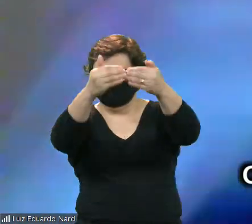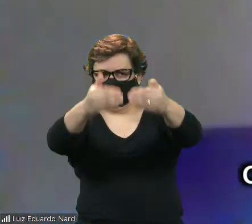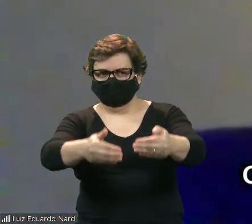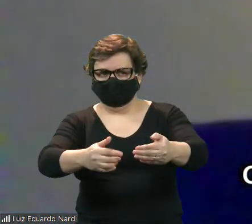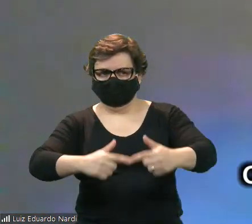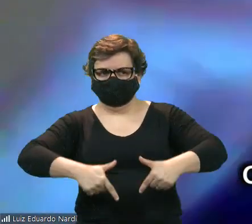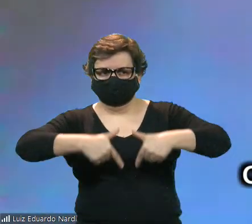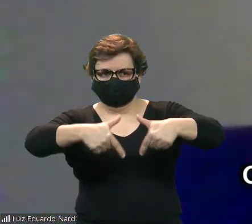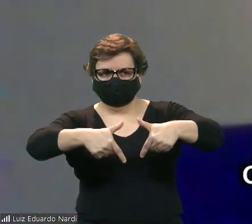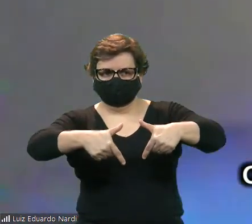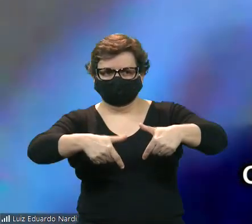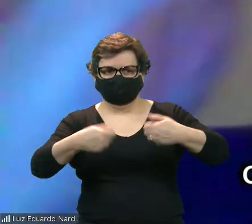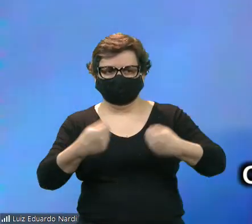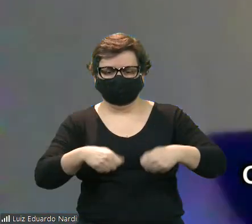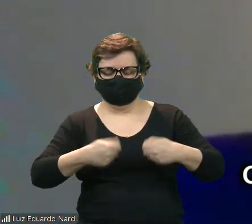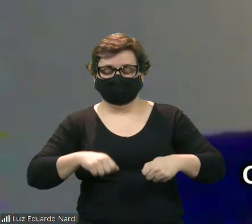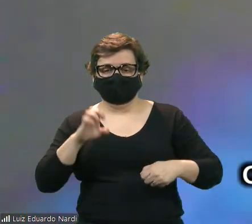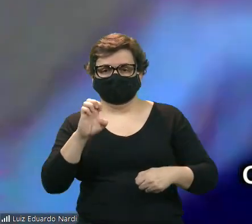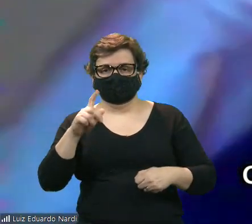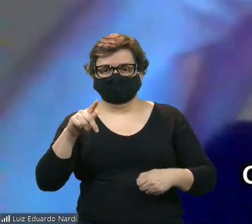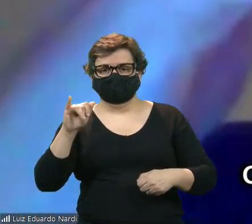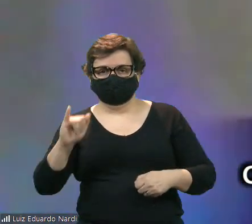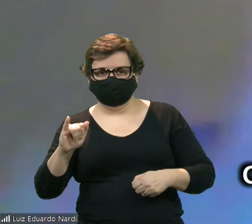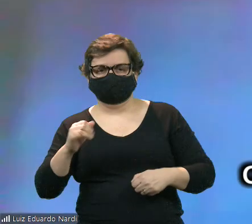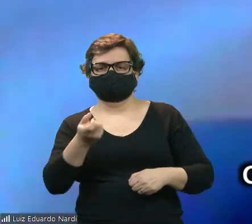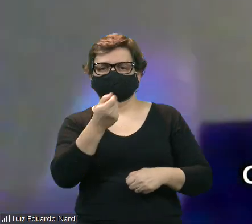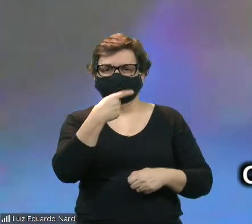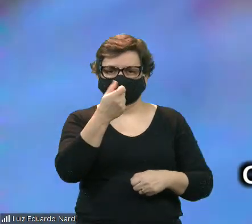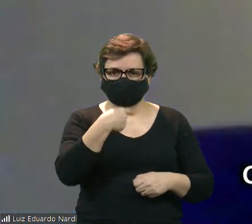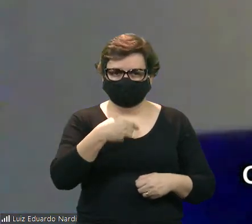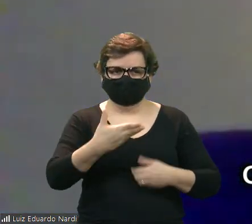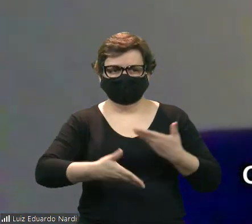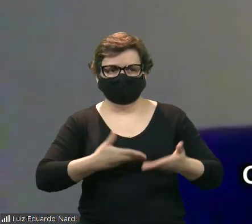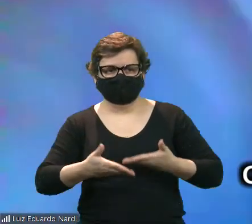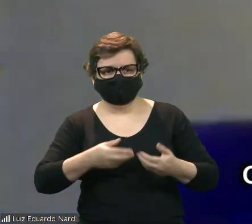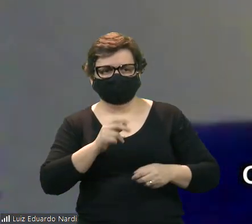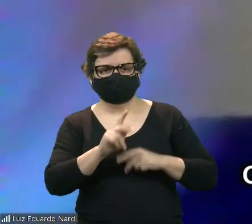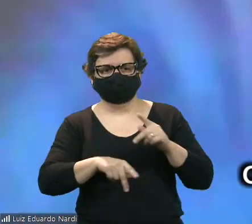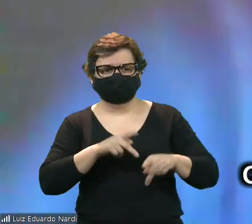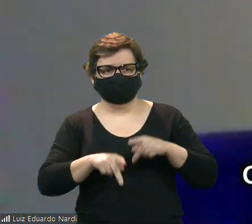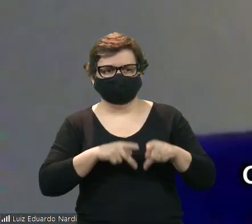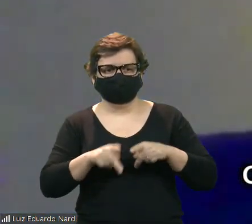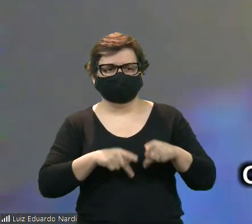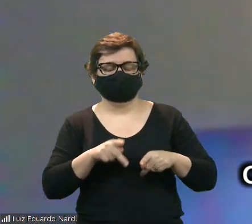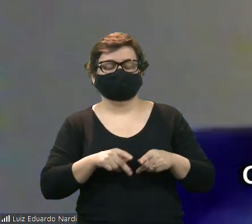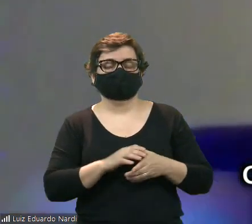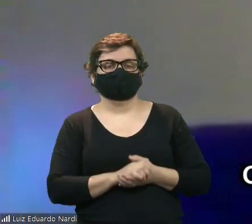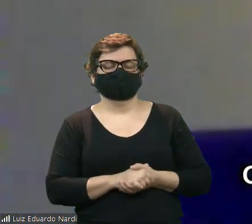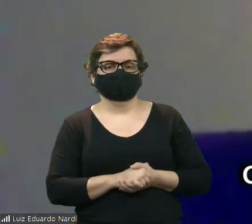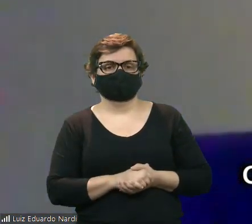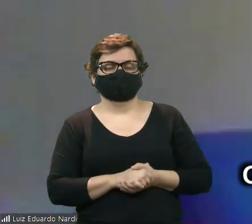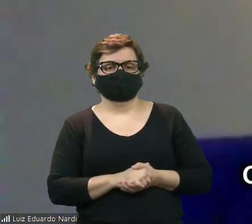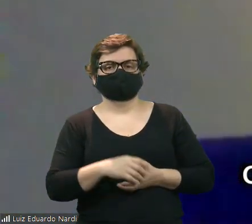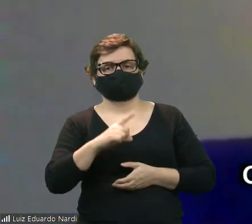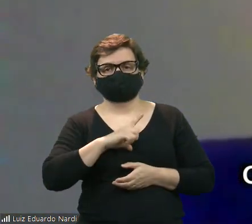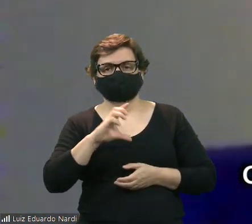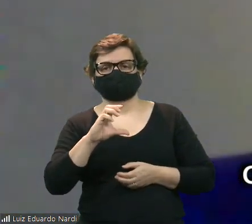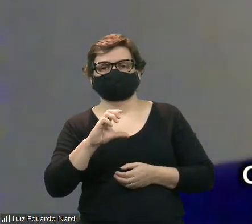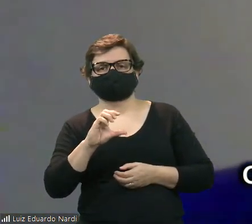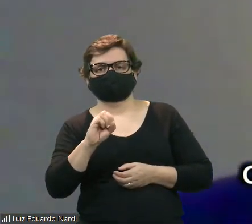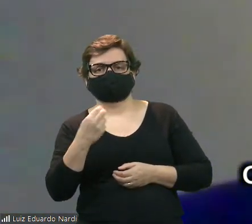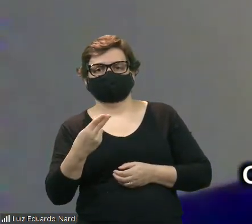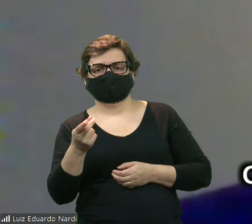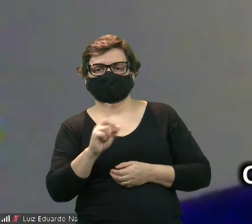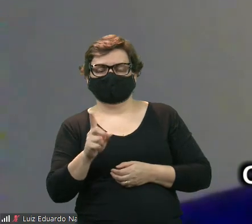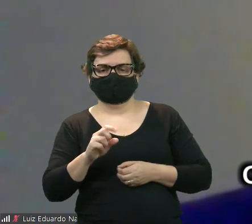e que precisam de EPIs, que precisam de remédio, que precisam atender a população, ainda que não portadores da doença e do vírus.